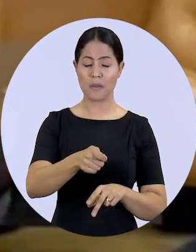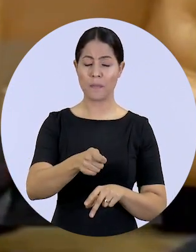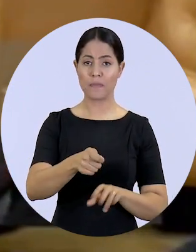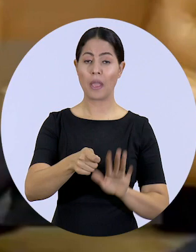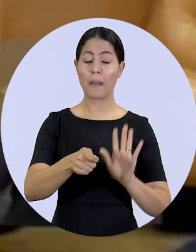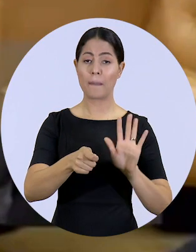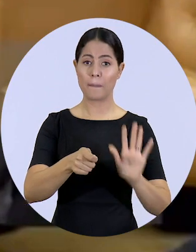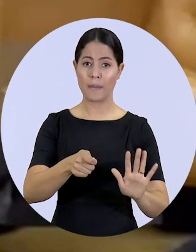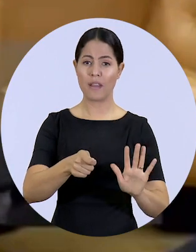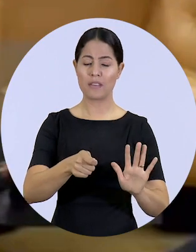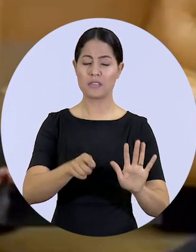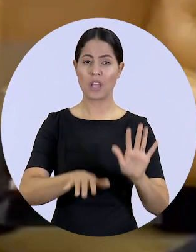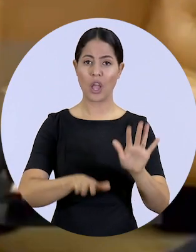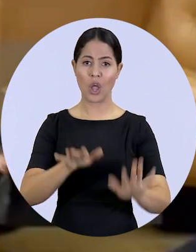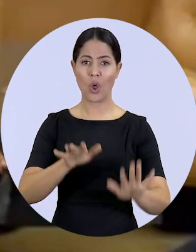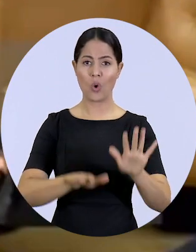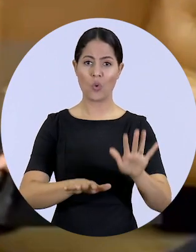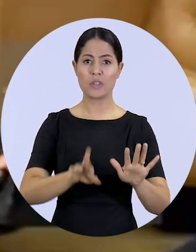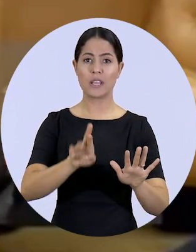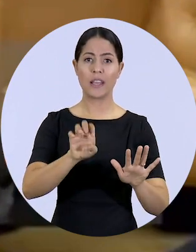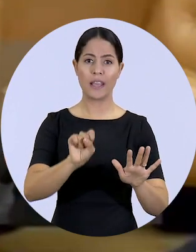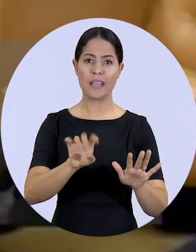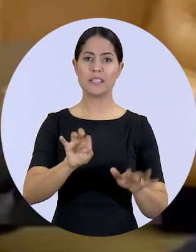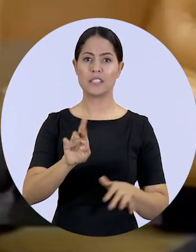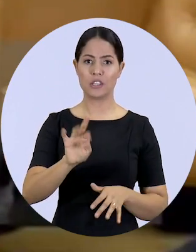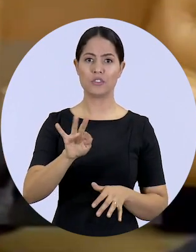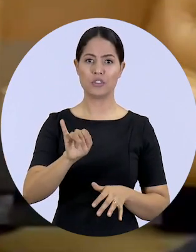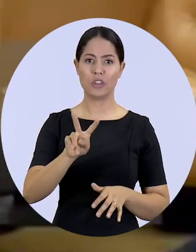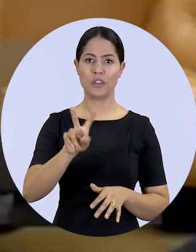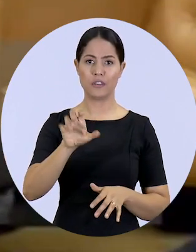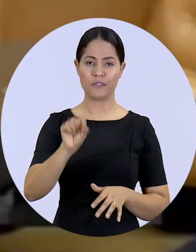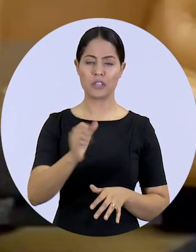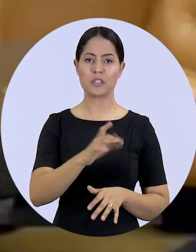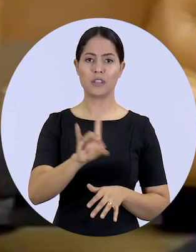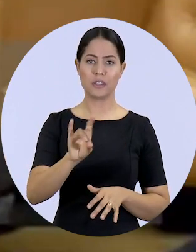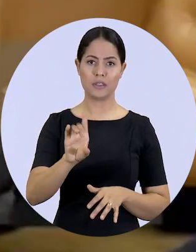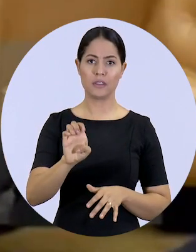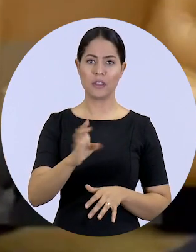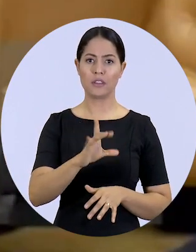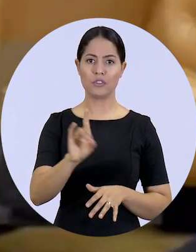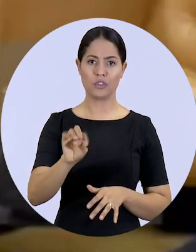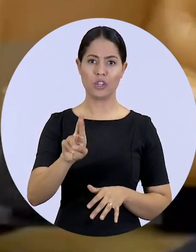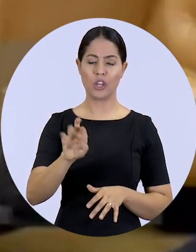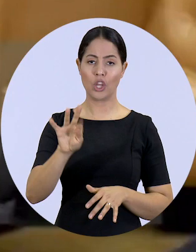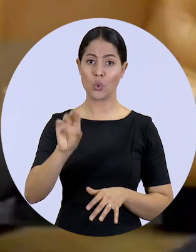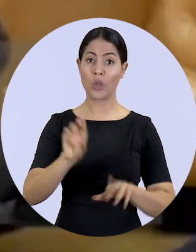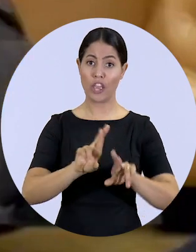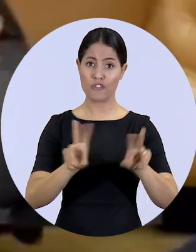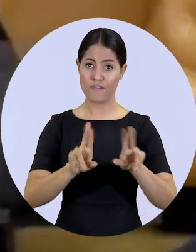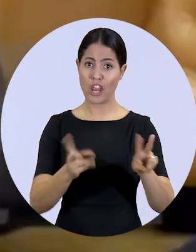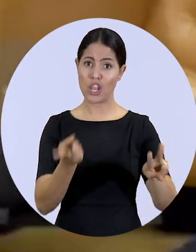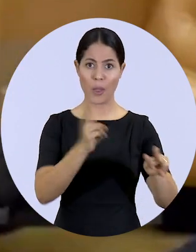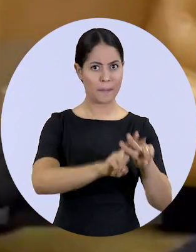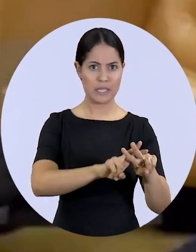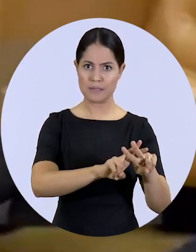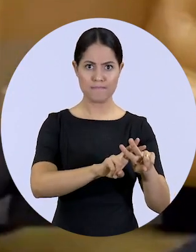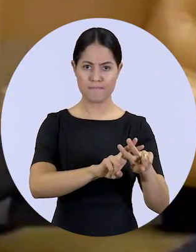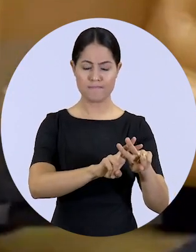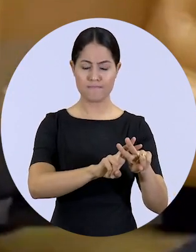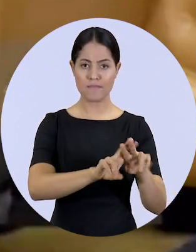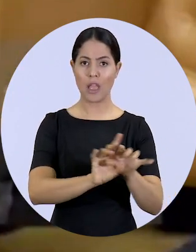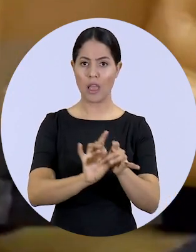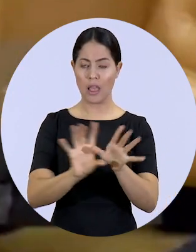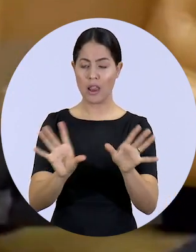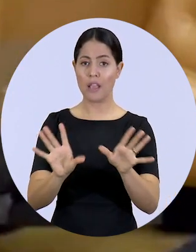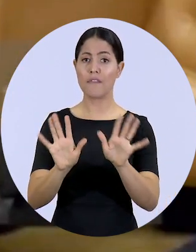relação às penas restritivas de direito, que se distinguem apenas na forma de cumprimento das penas privativas de liberdade,